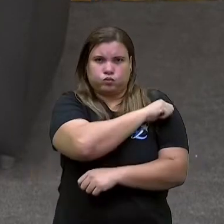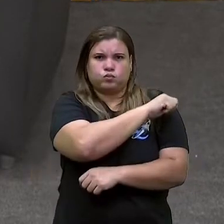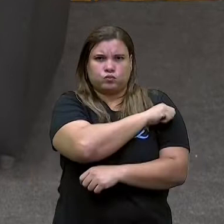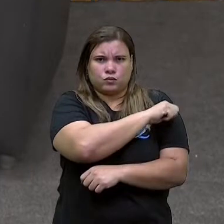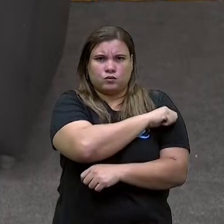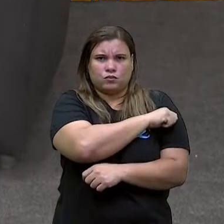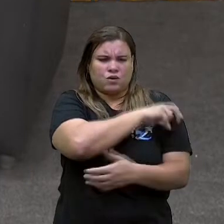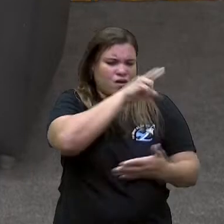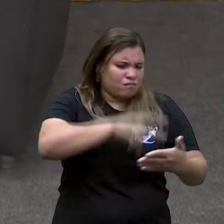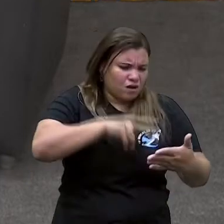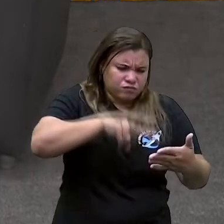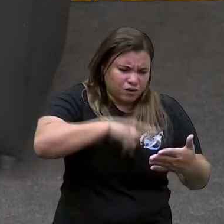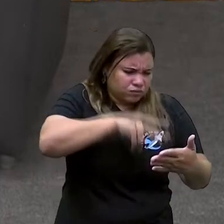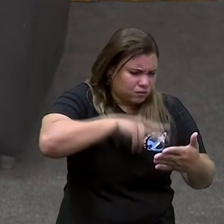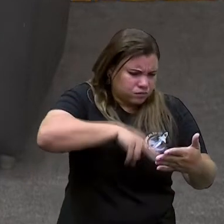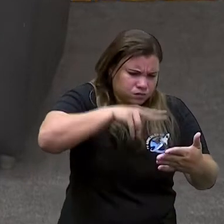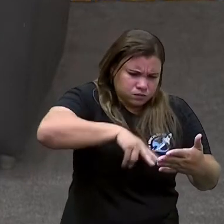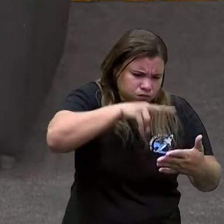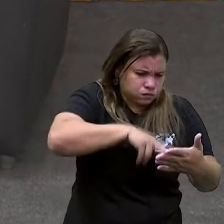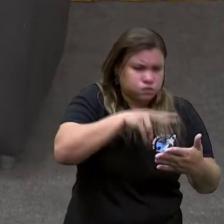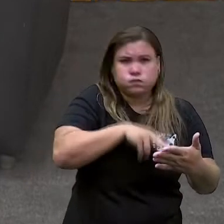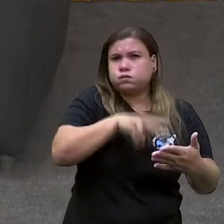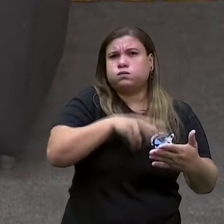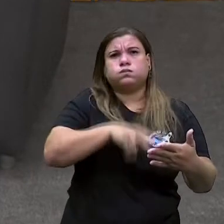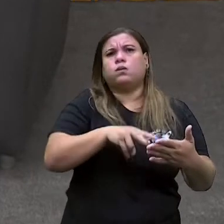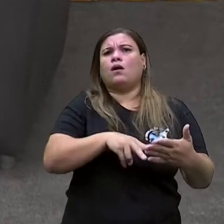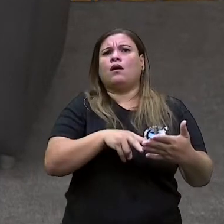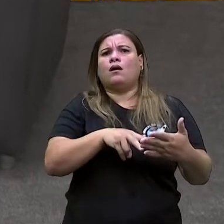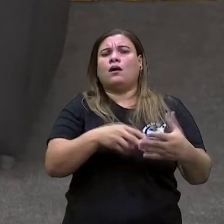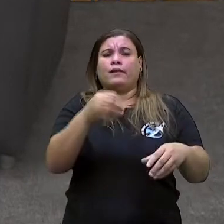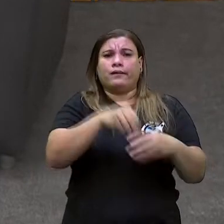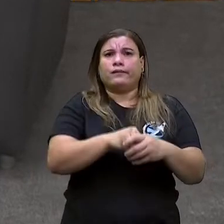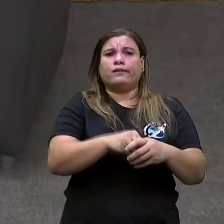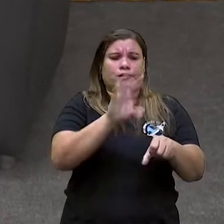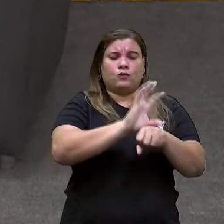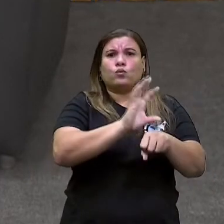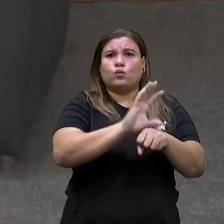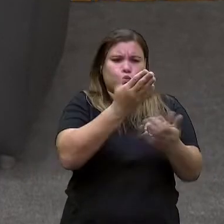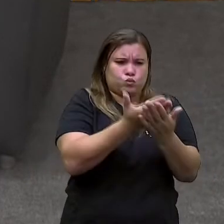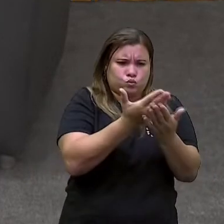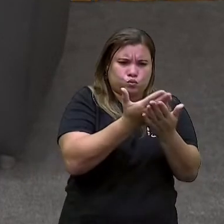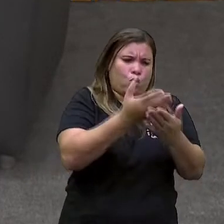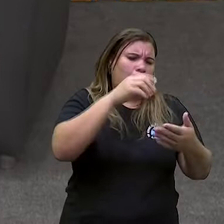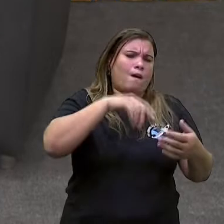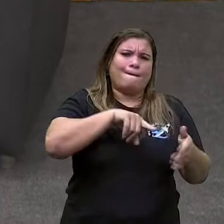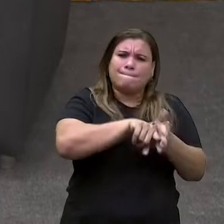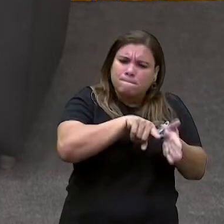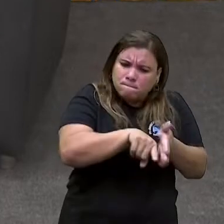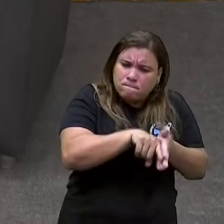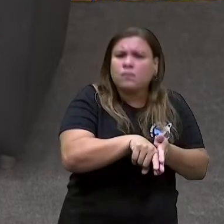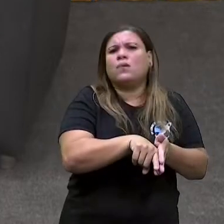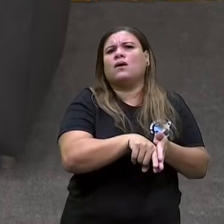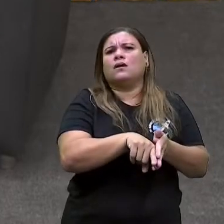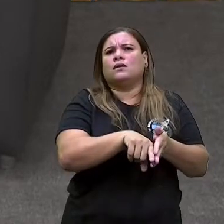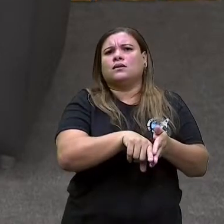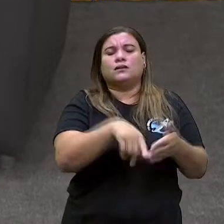leem muitos textos do curso, os alunos bons. Os excelentes, além de lerem